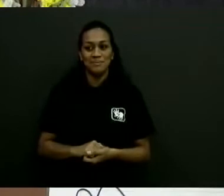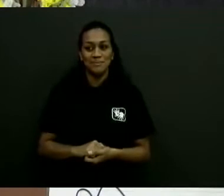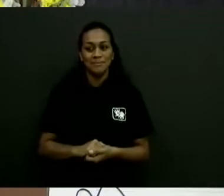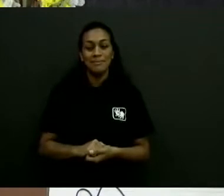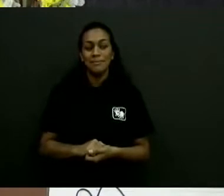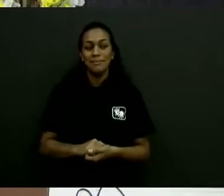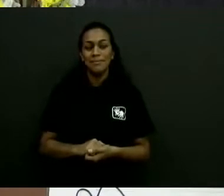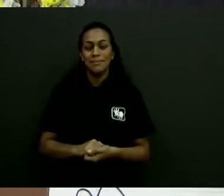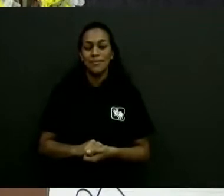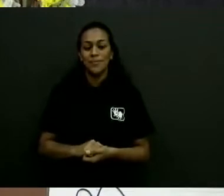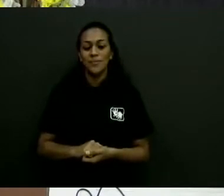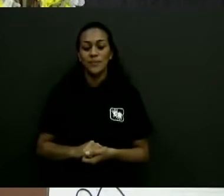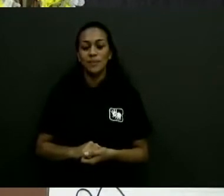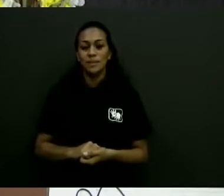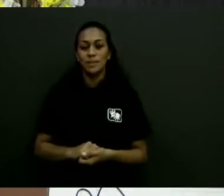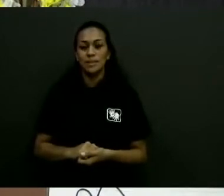ativar todos.